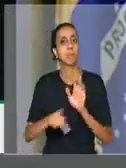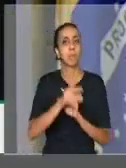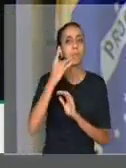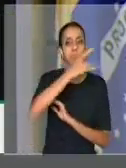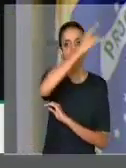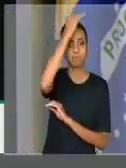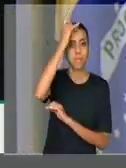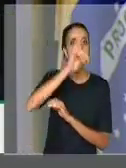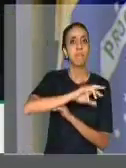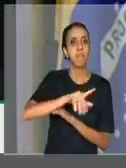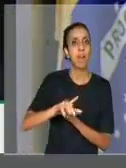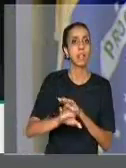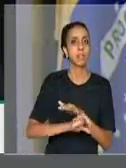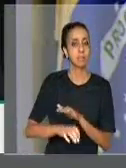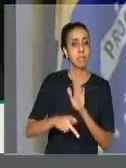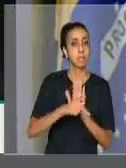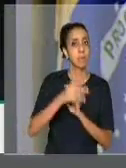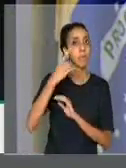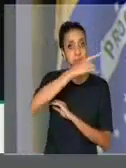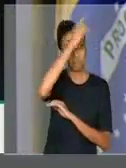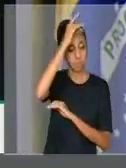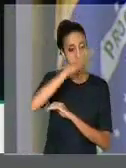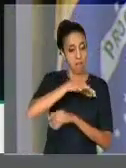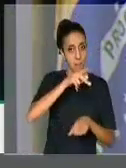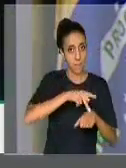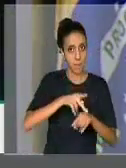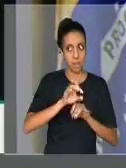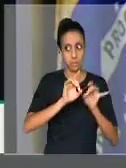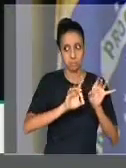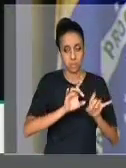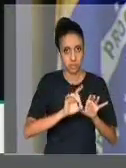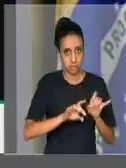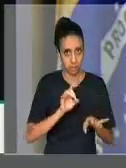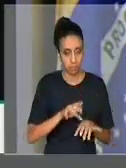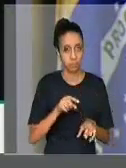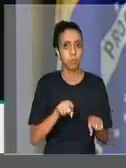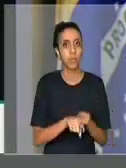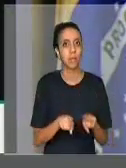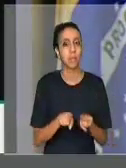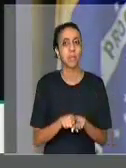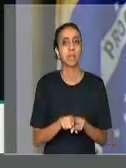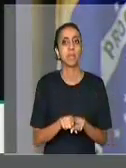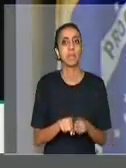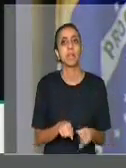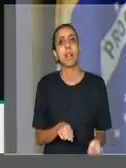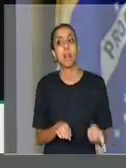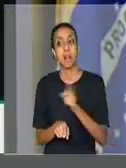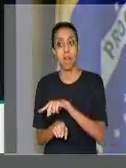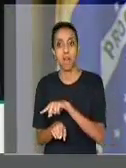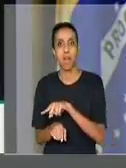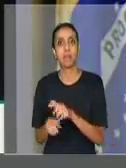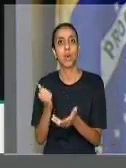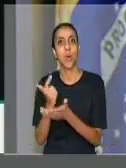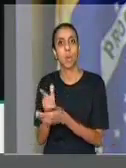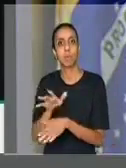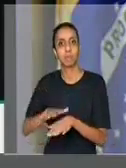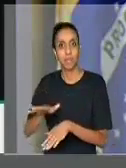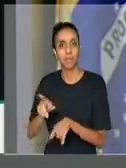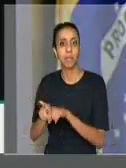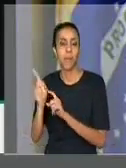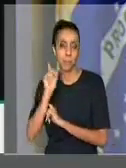principalmente na área de mineração que tem em minas gerais a sua fonte de matéria-prima